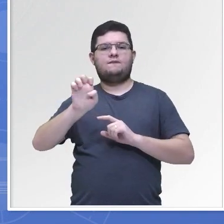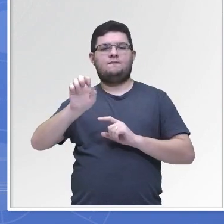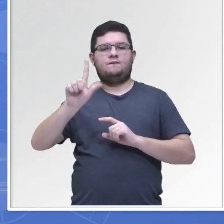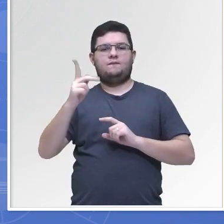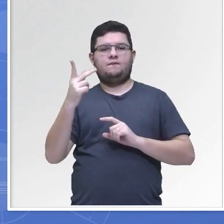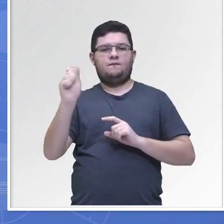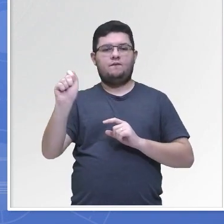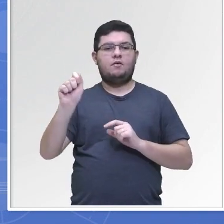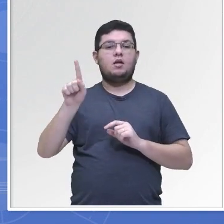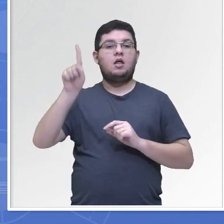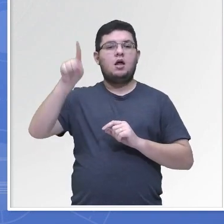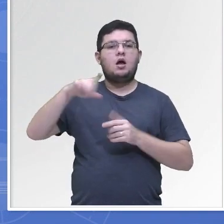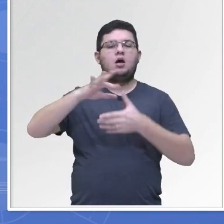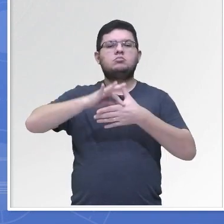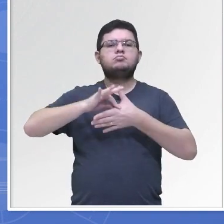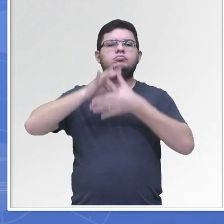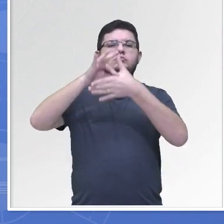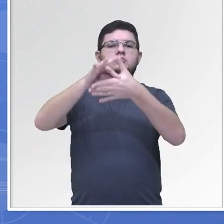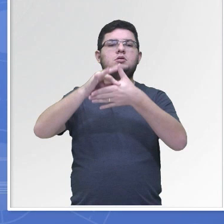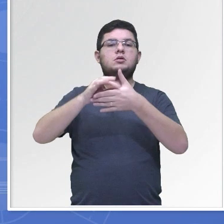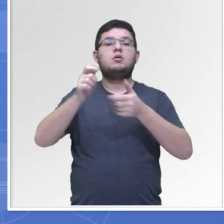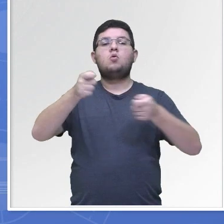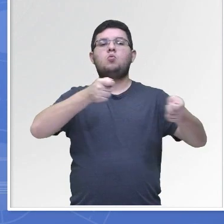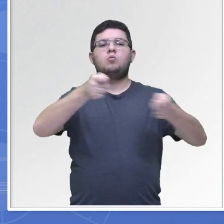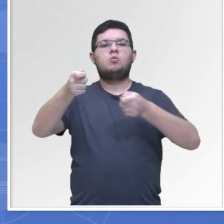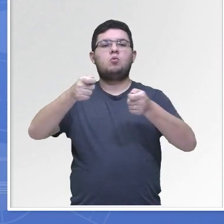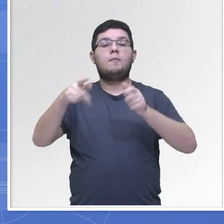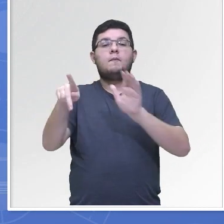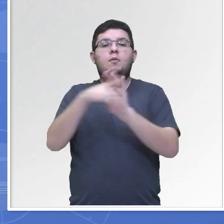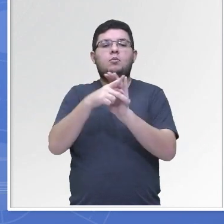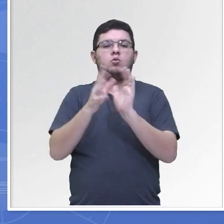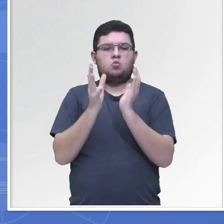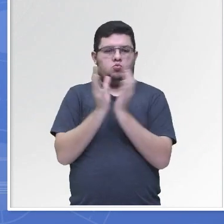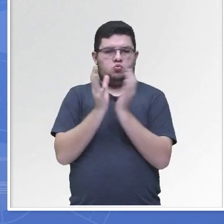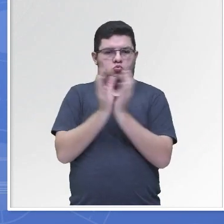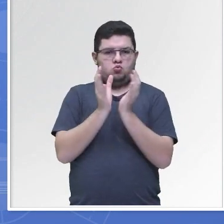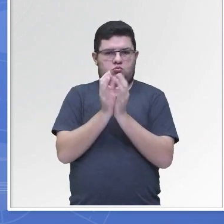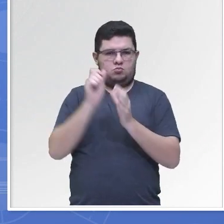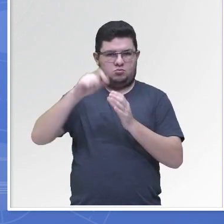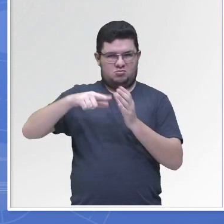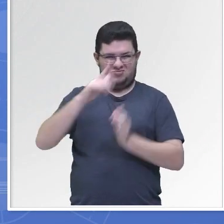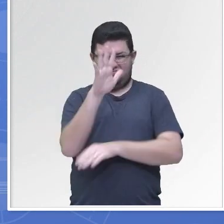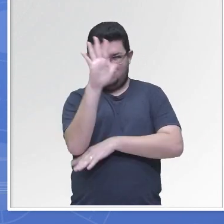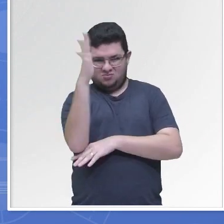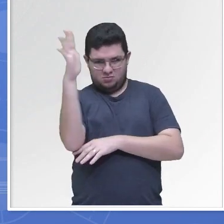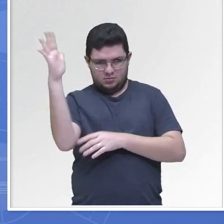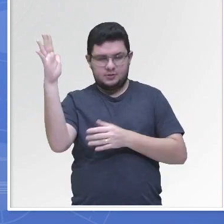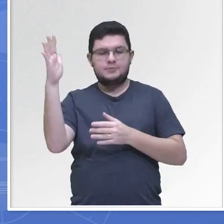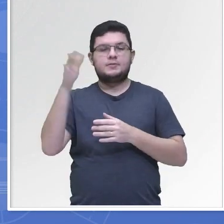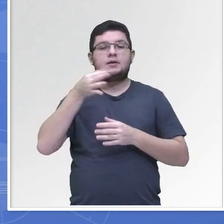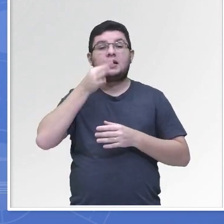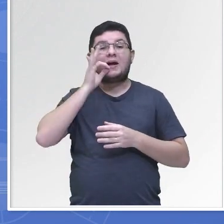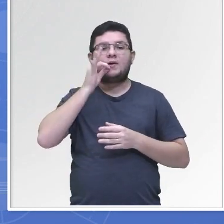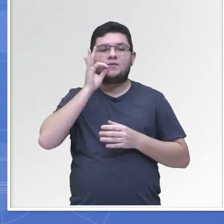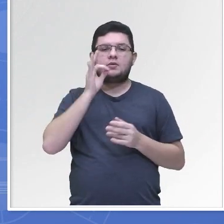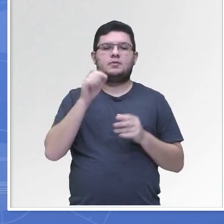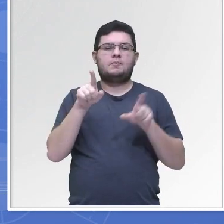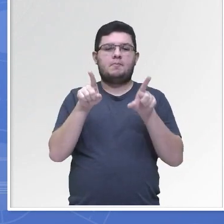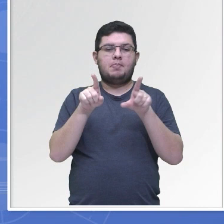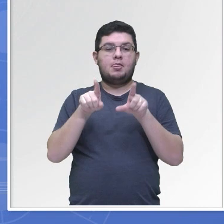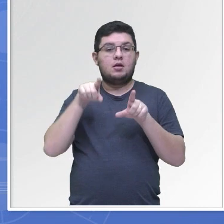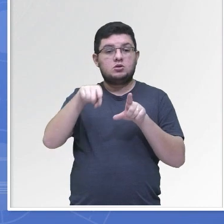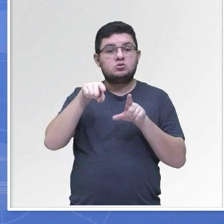de domínio da elite cafeicultora e das oligarquias, regime político em que o poder é exercido por um pequeno